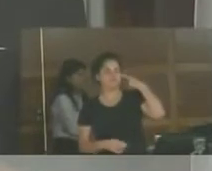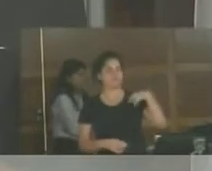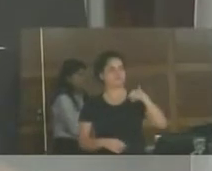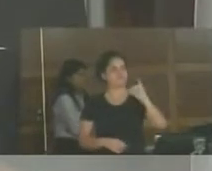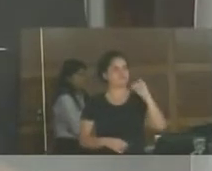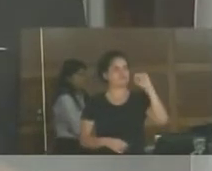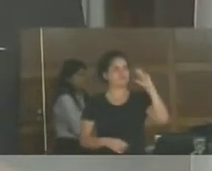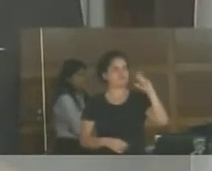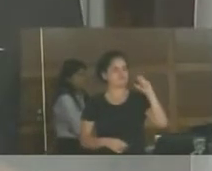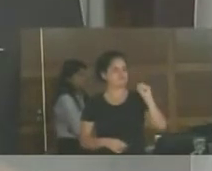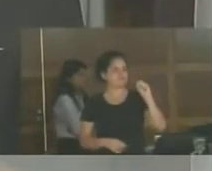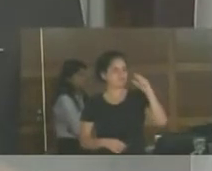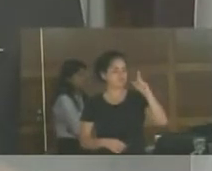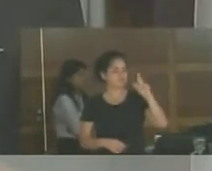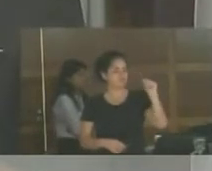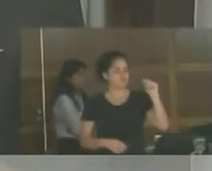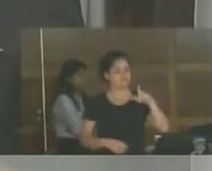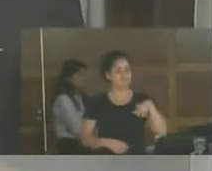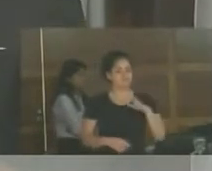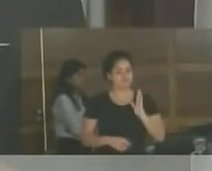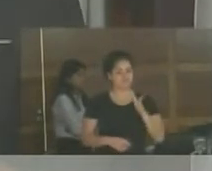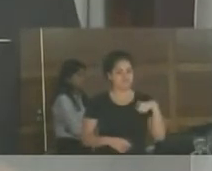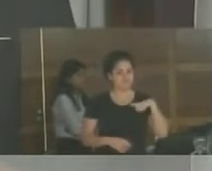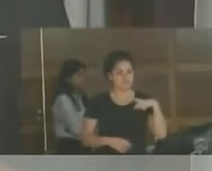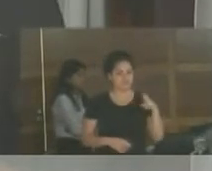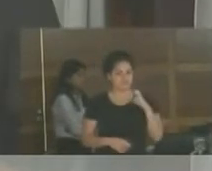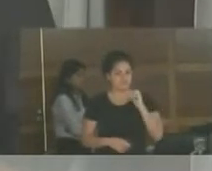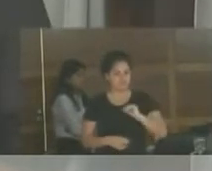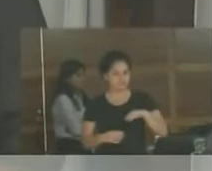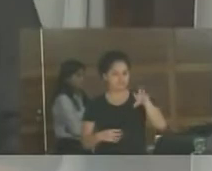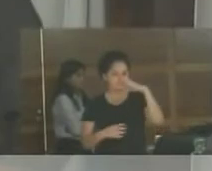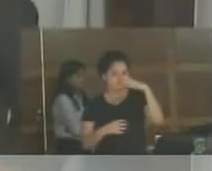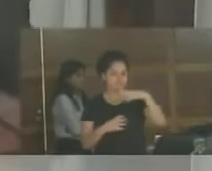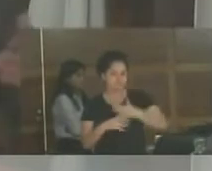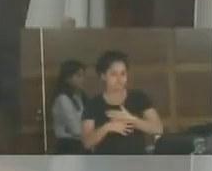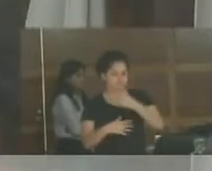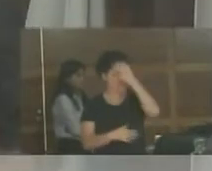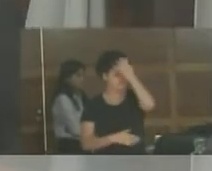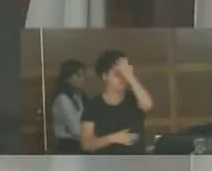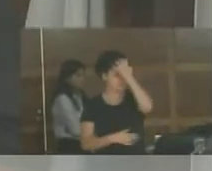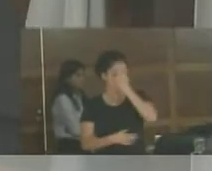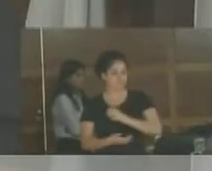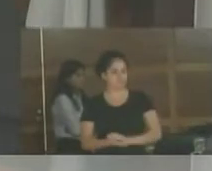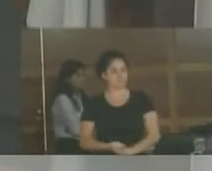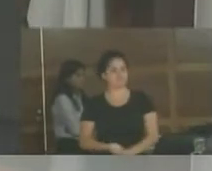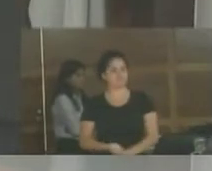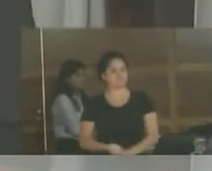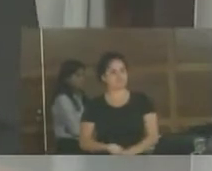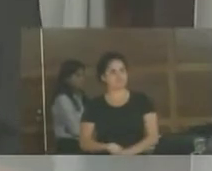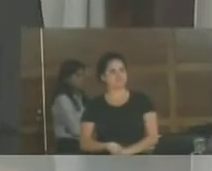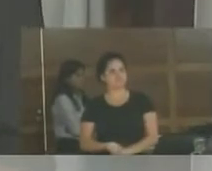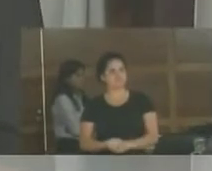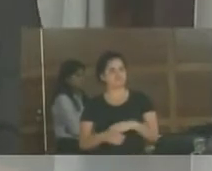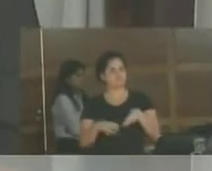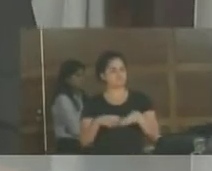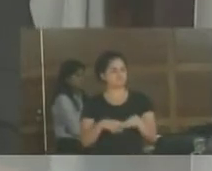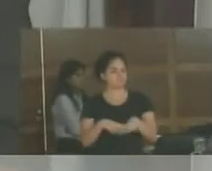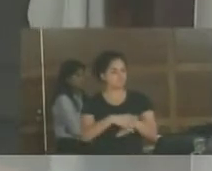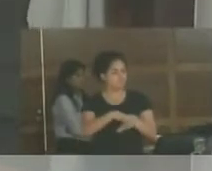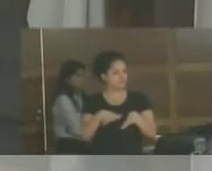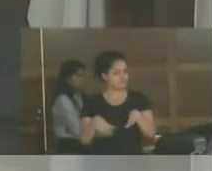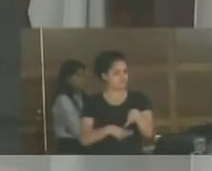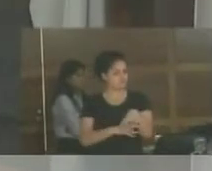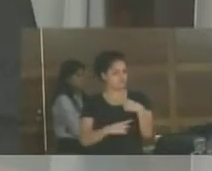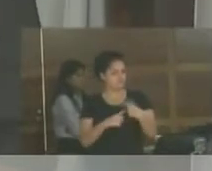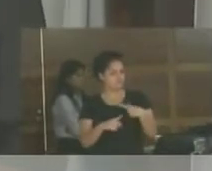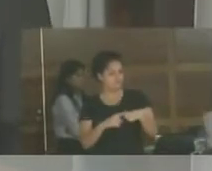com interesse aqui em Angra dos Reis, nessa nossa bacia aqui, né, na Ilha Grande, porque isso